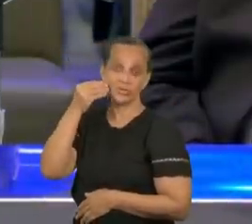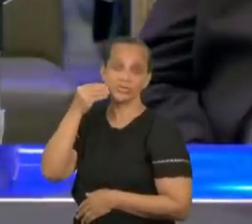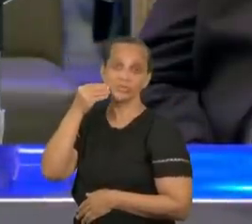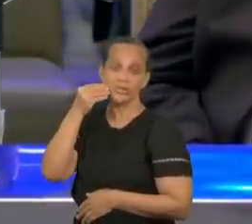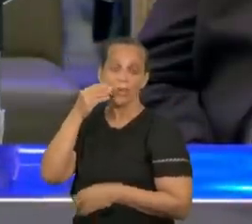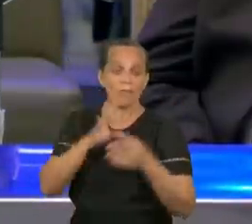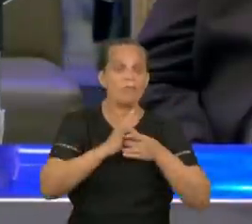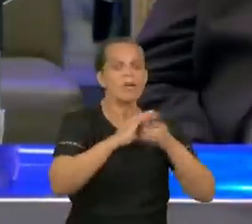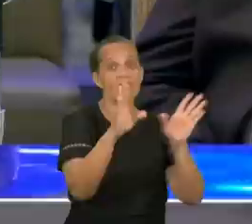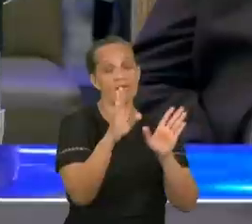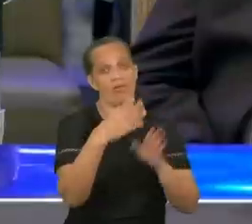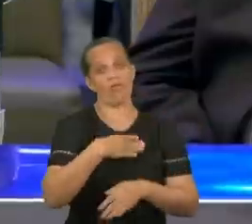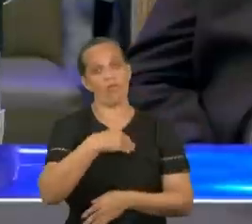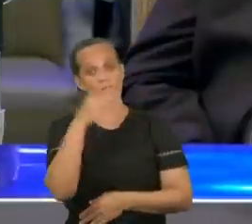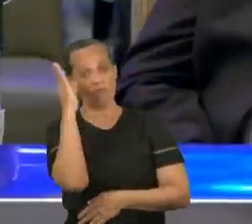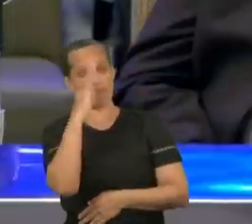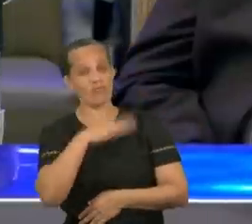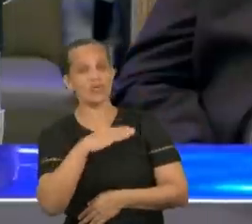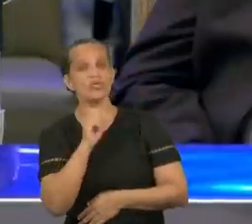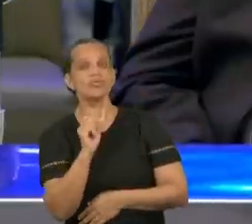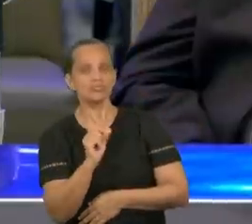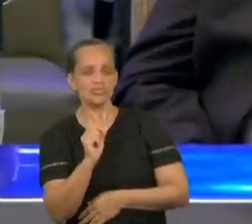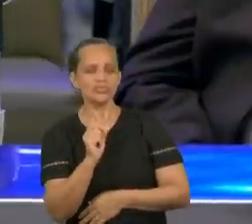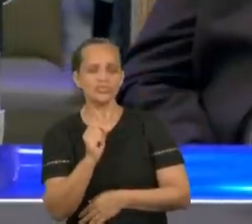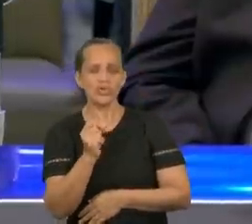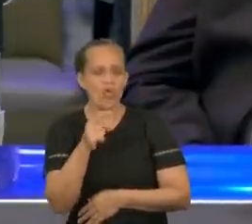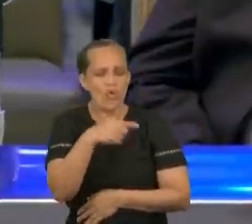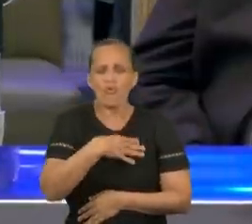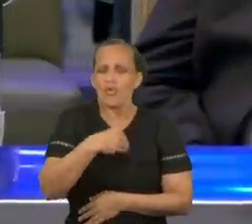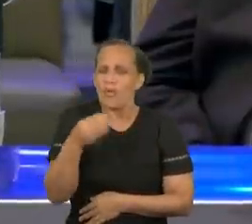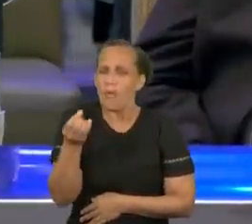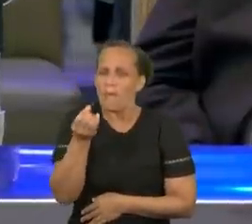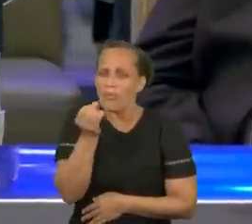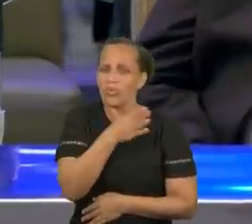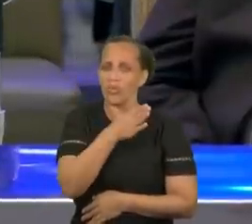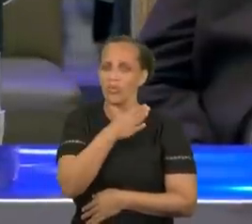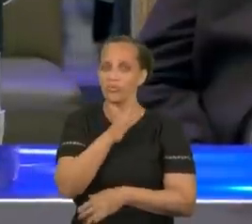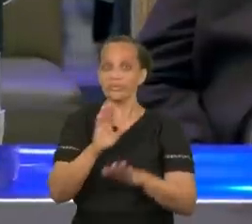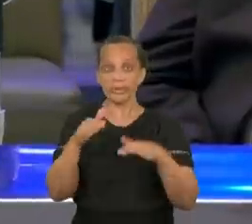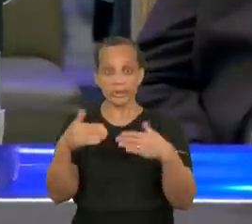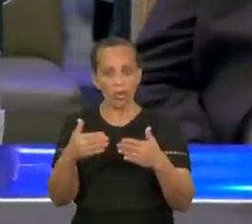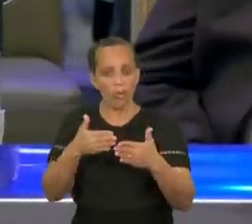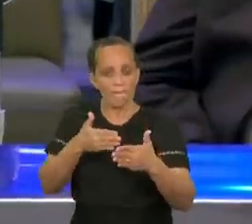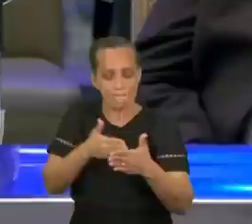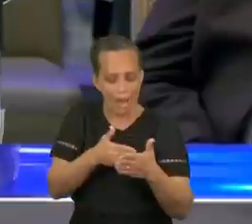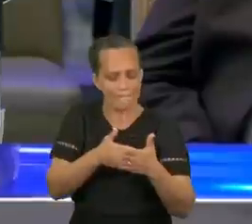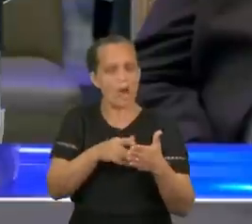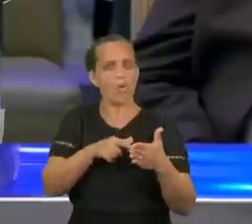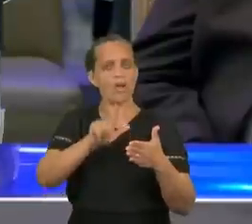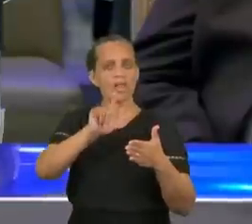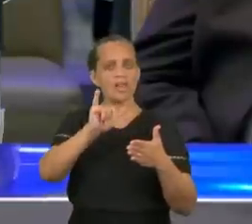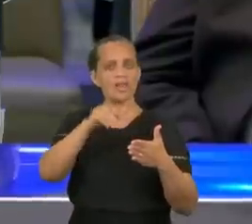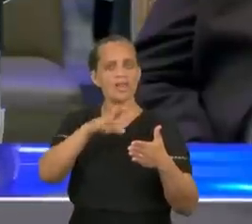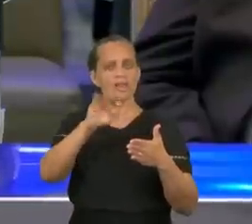livrar o seu filho daquele desastre o mais novo nesse sentido o limite serve como